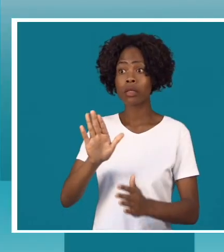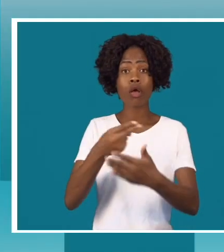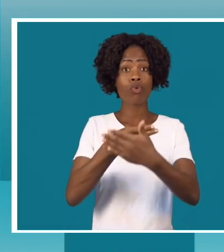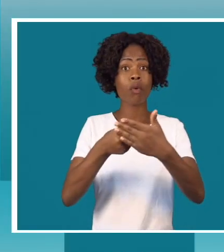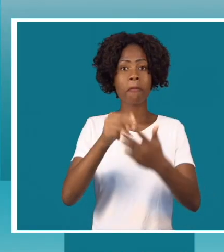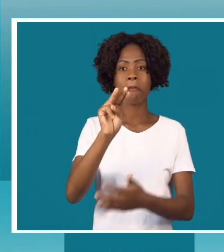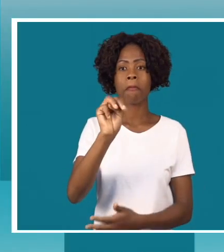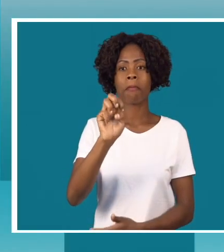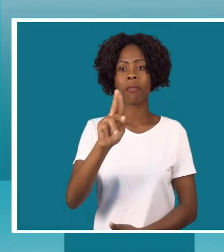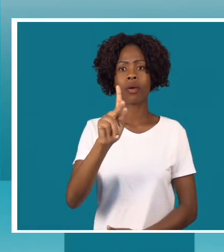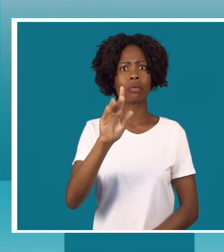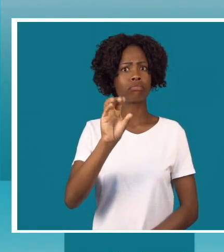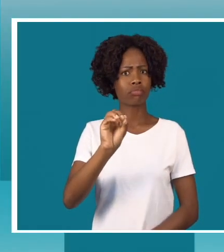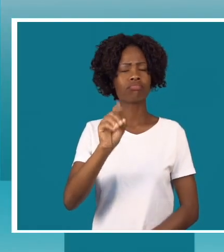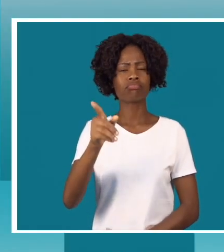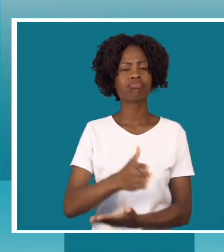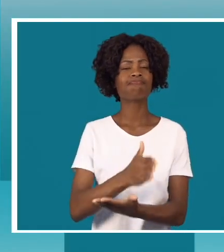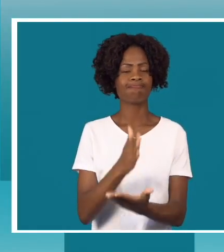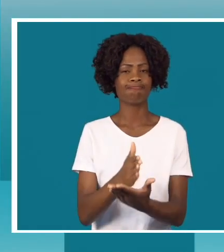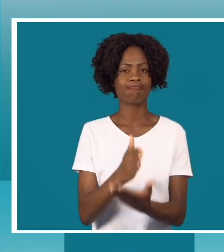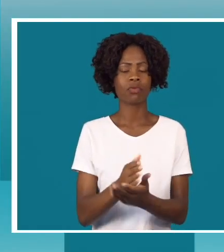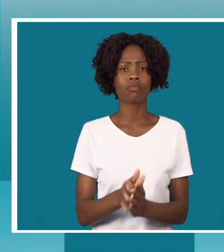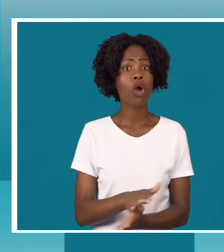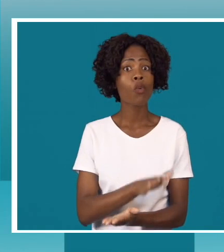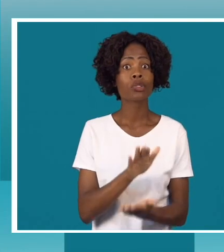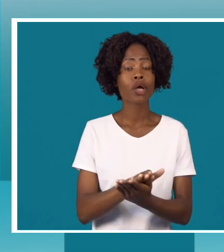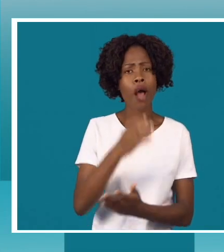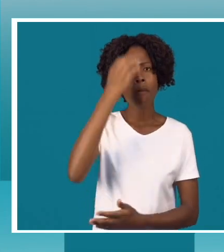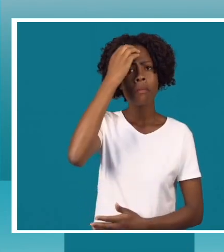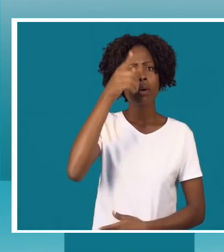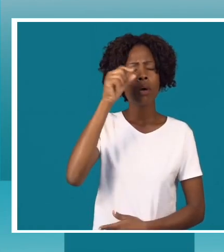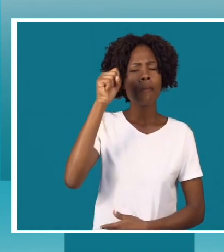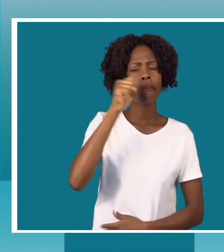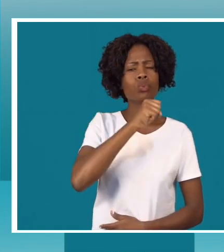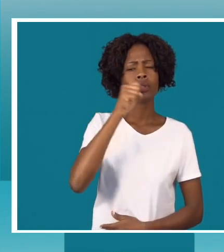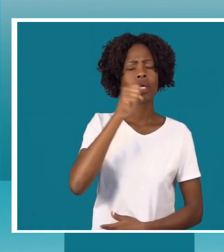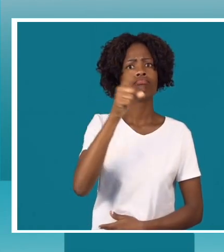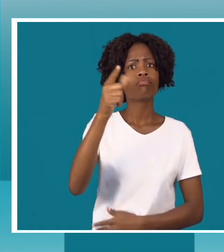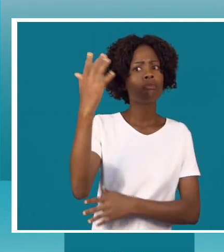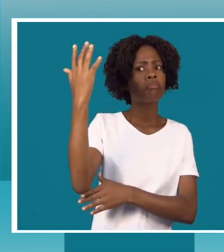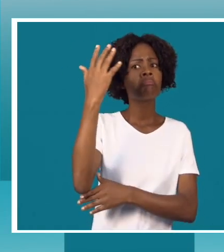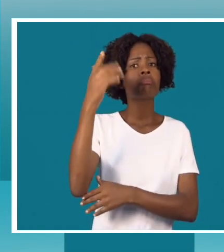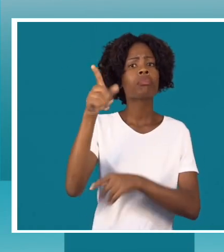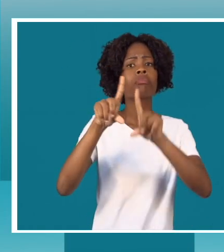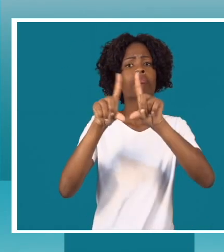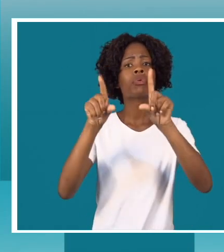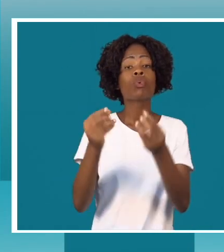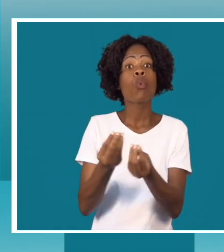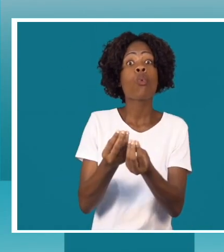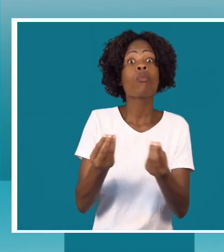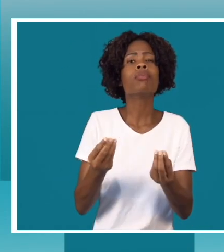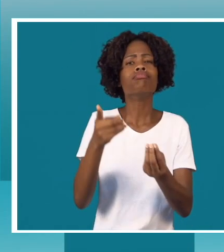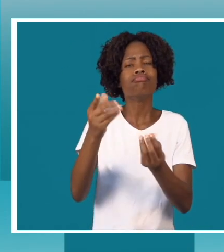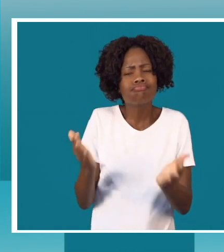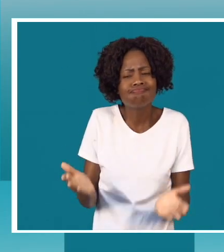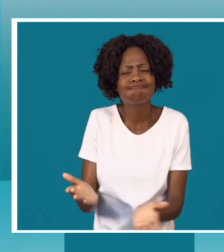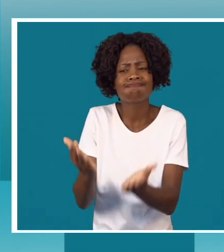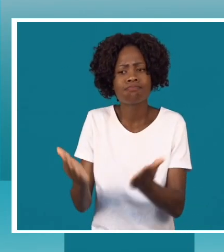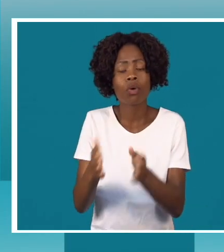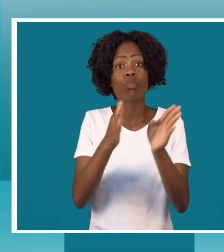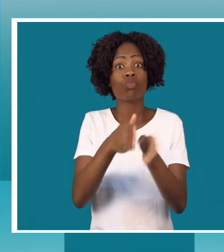Marco, de seu nome oficial, esteve em Maputo, onde, além de cantar e encantar, orientou uma palestra